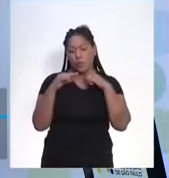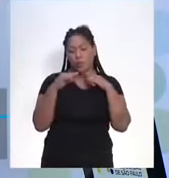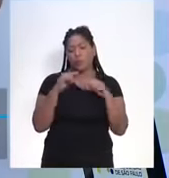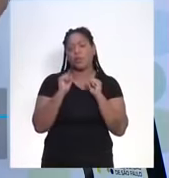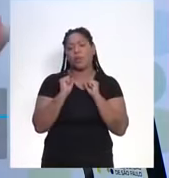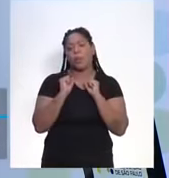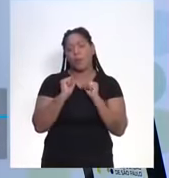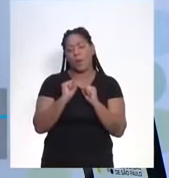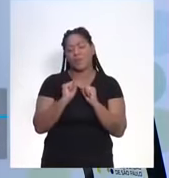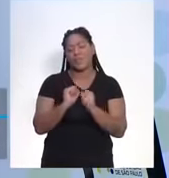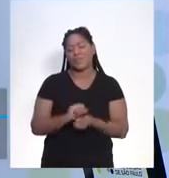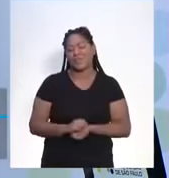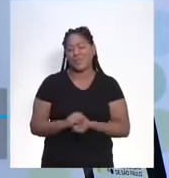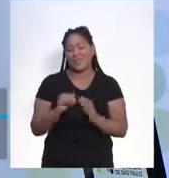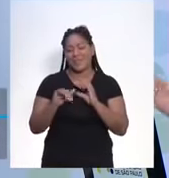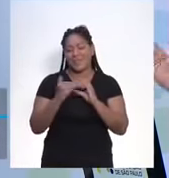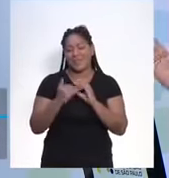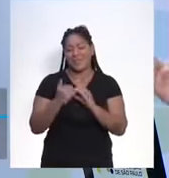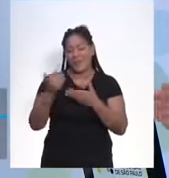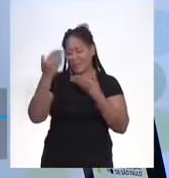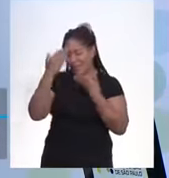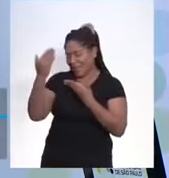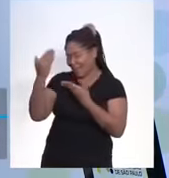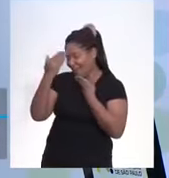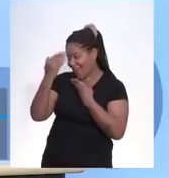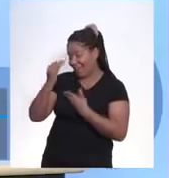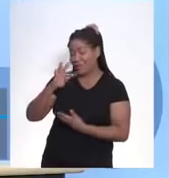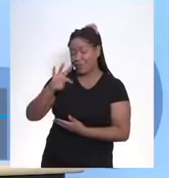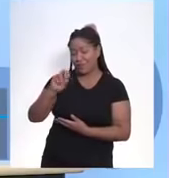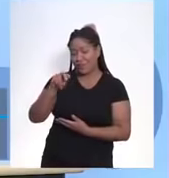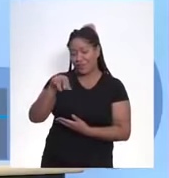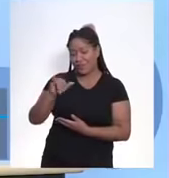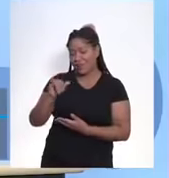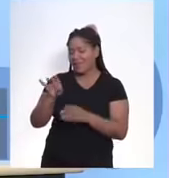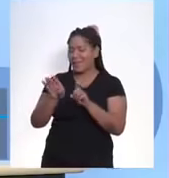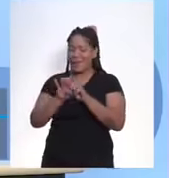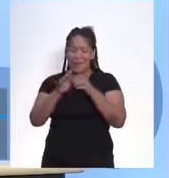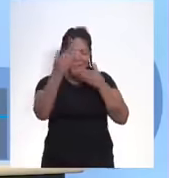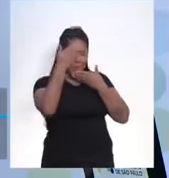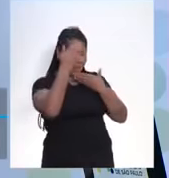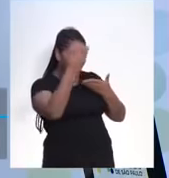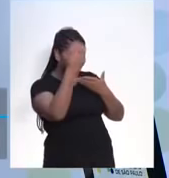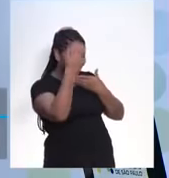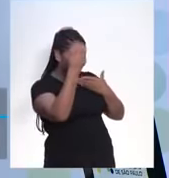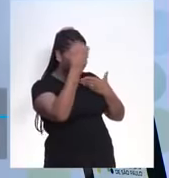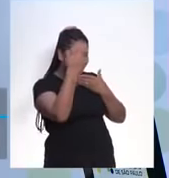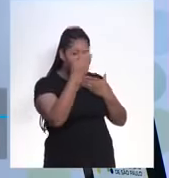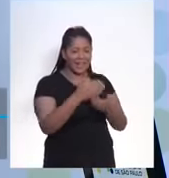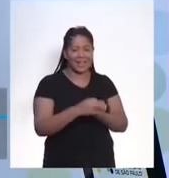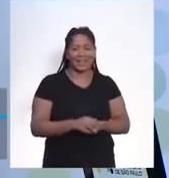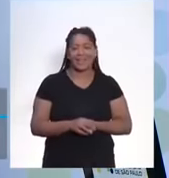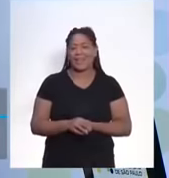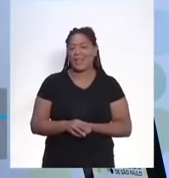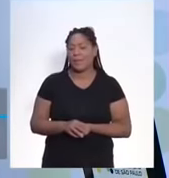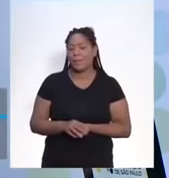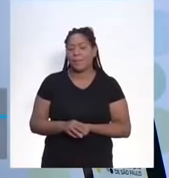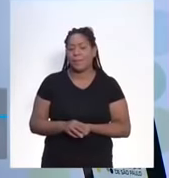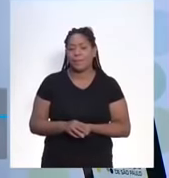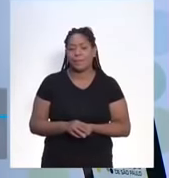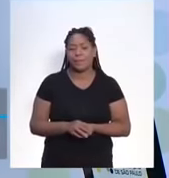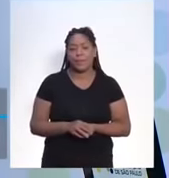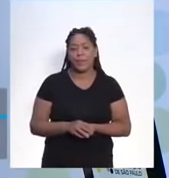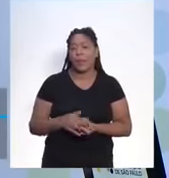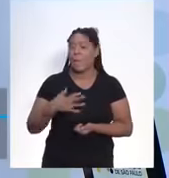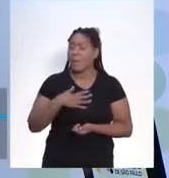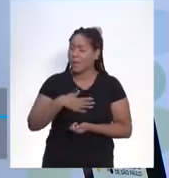sempre um prazer obrigado Tony ligado você Jonas pelo convite obrigada sempre um prazer estar aqui com vocês o